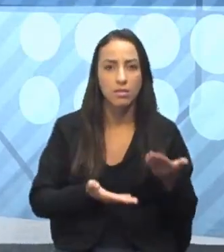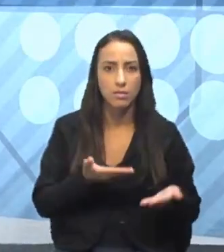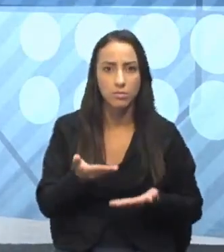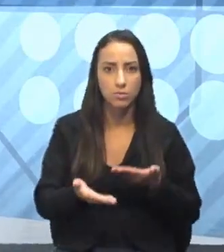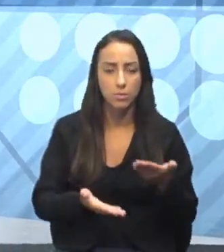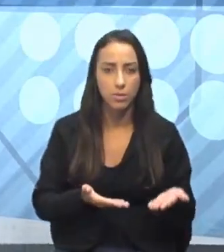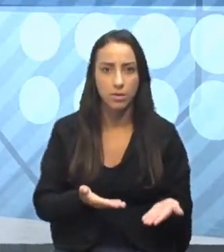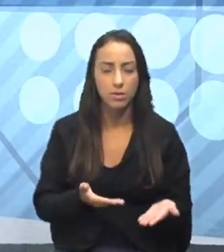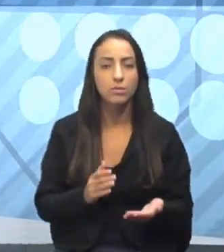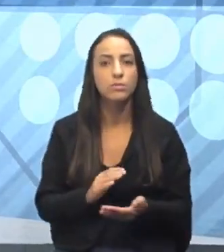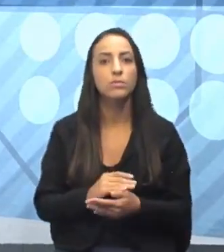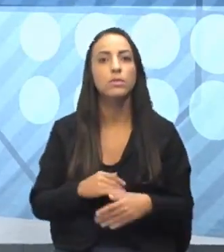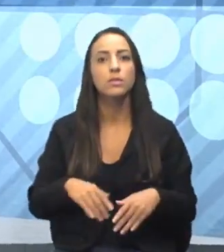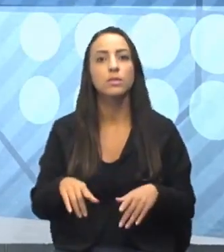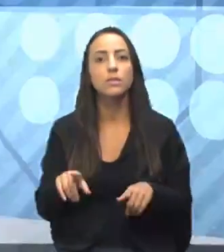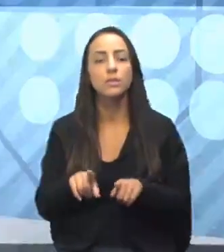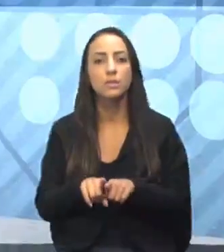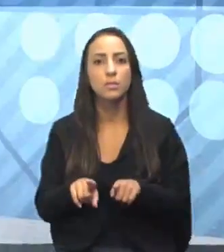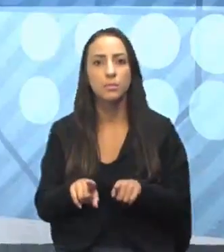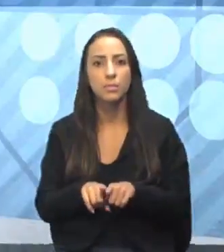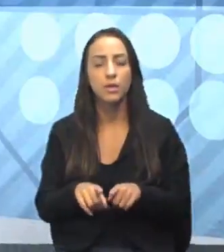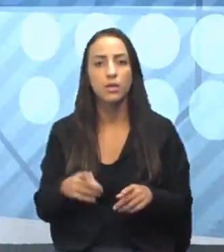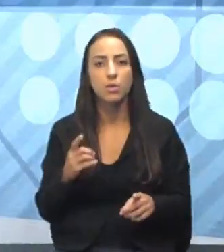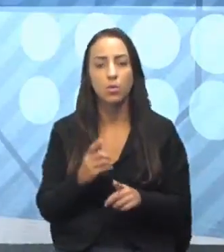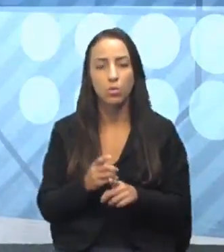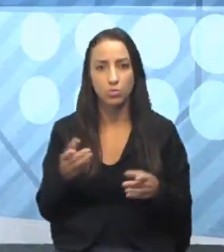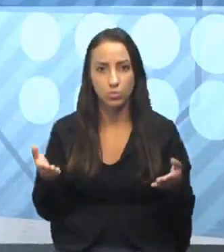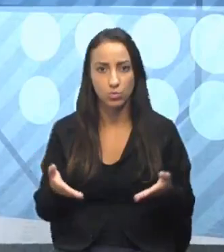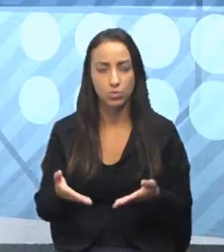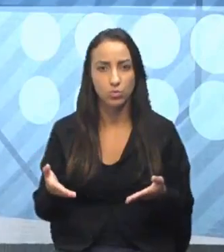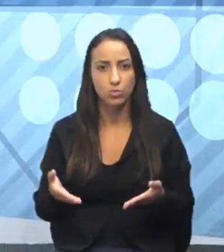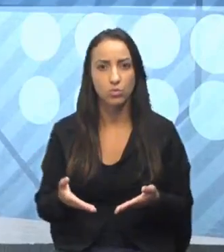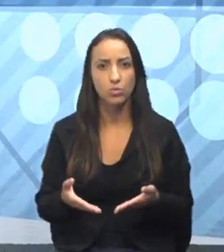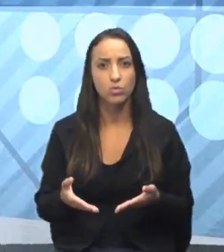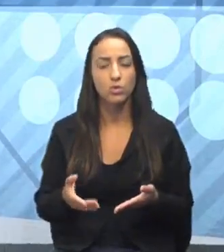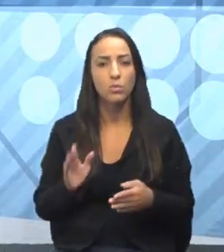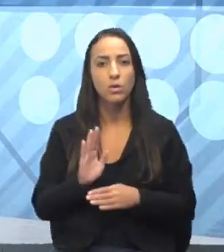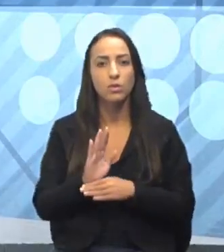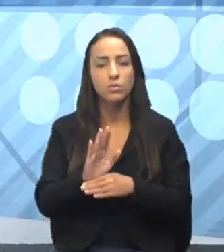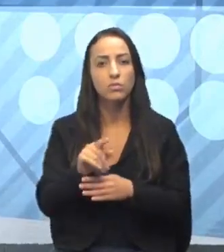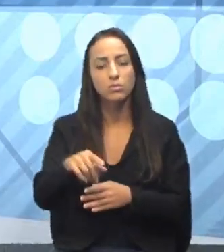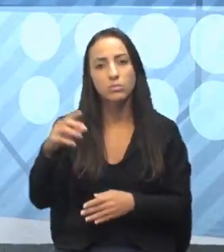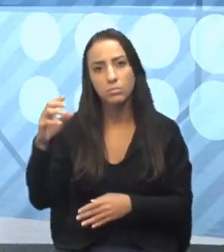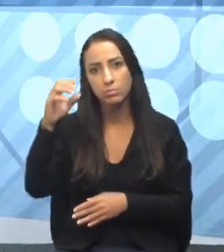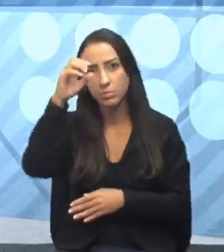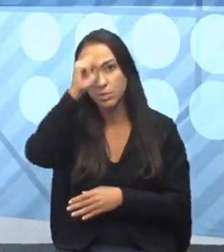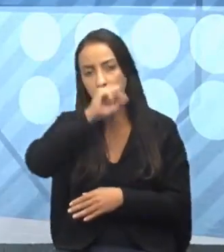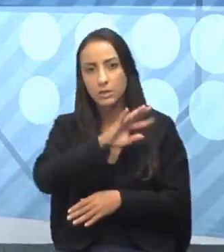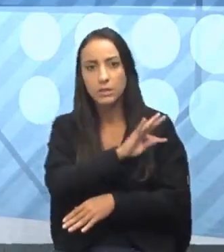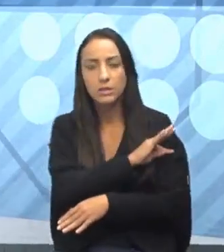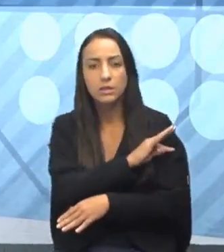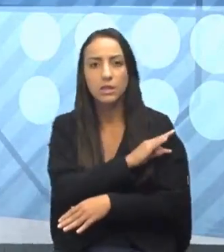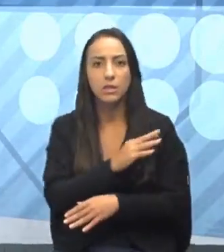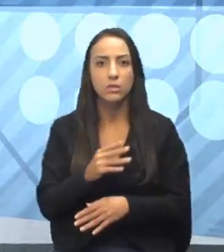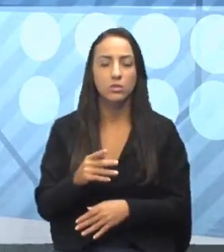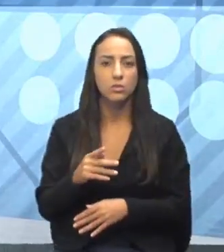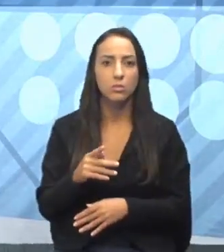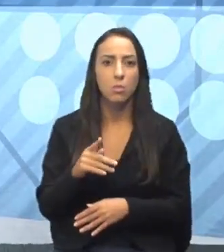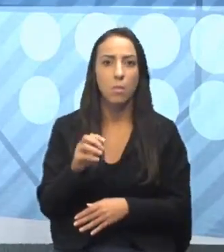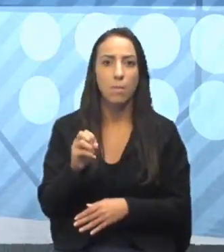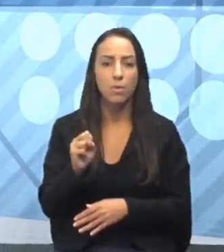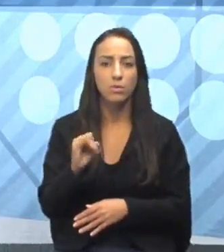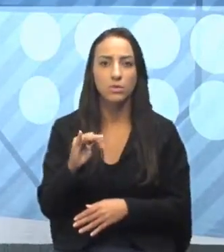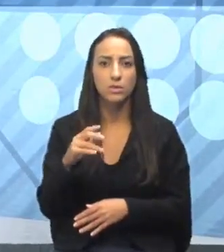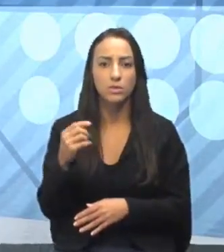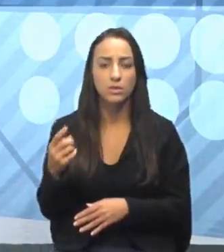em enfermagem. E o encontro de hoje vai fazer com que você aprenda as técnicas de posição de conforto